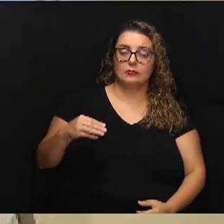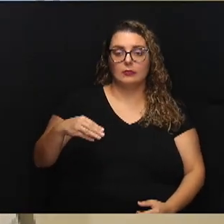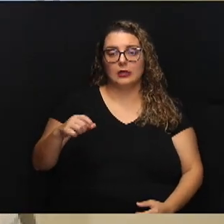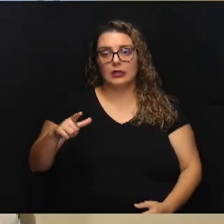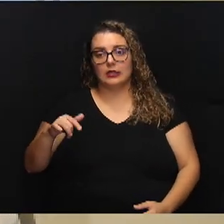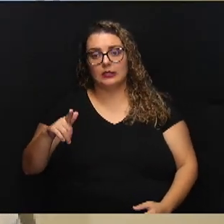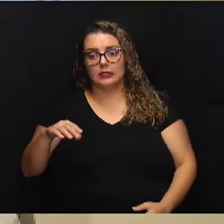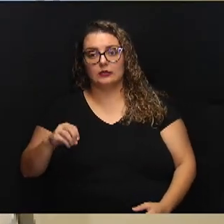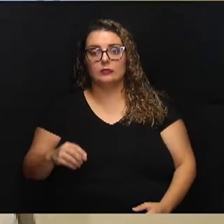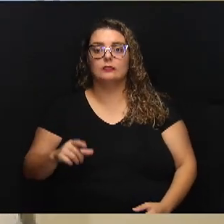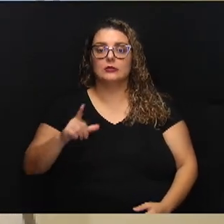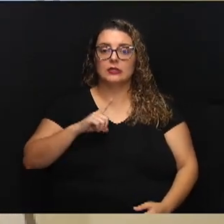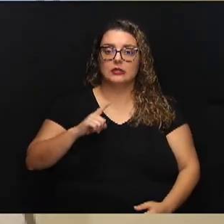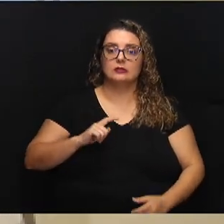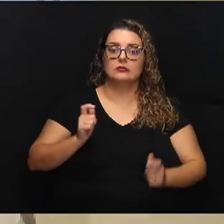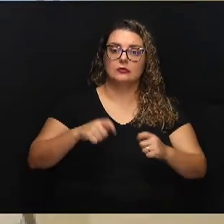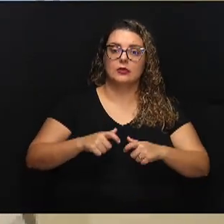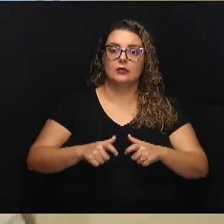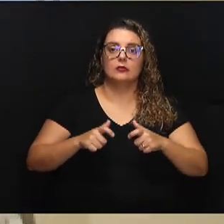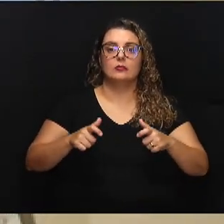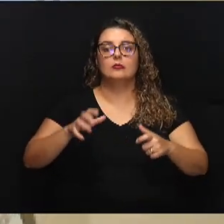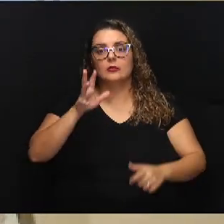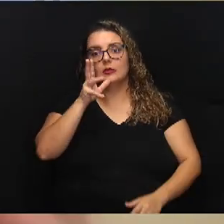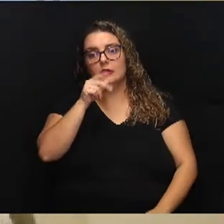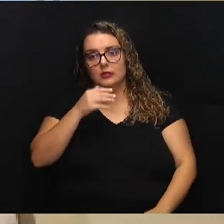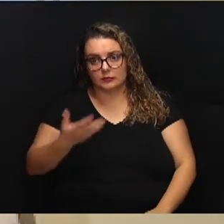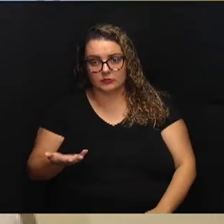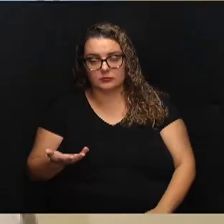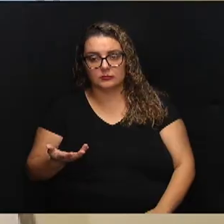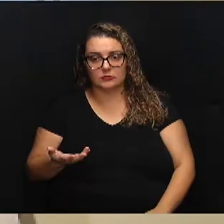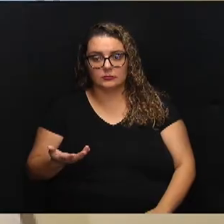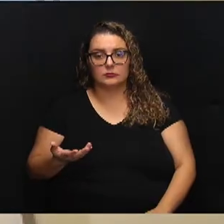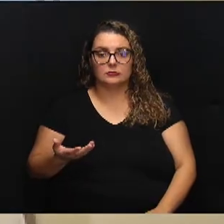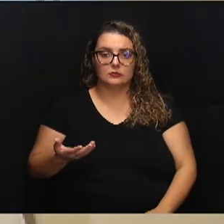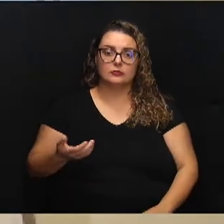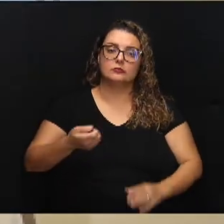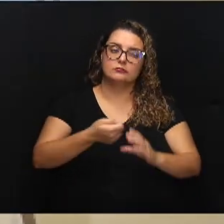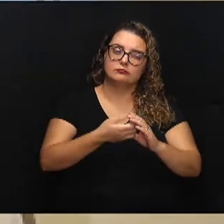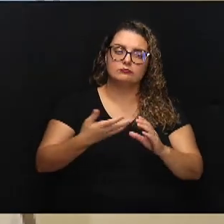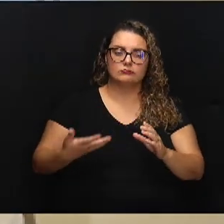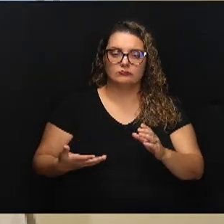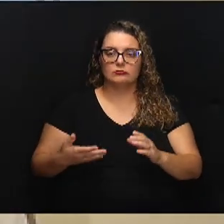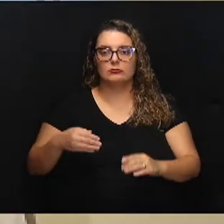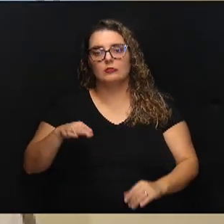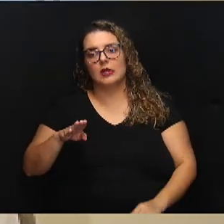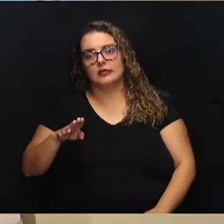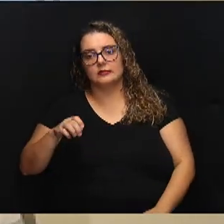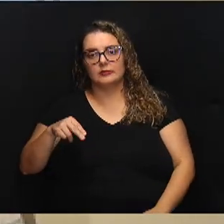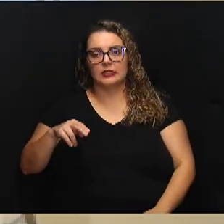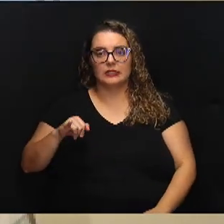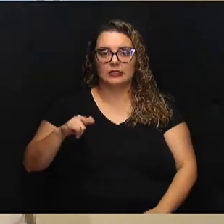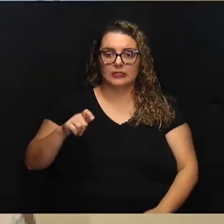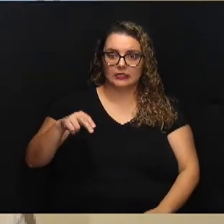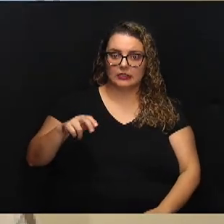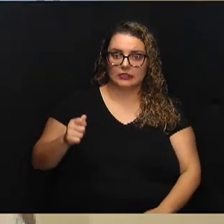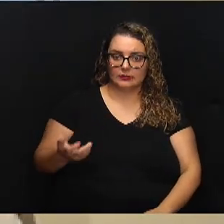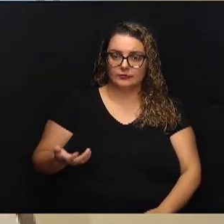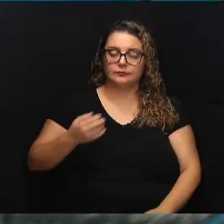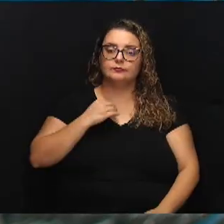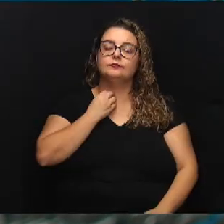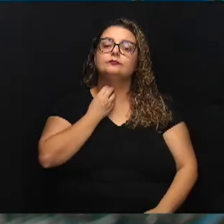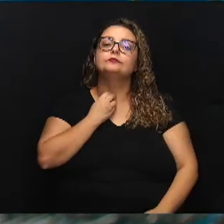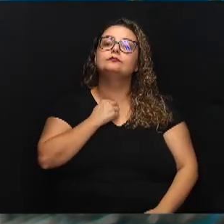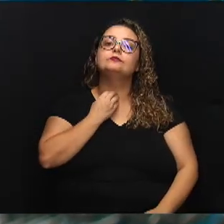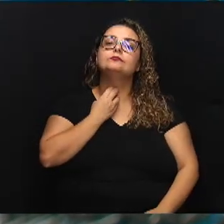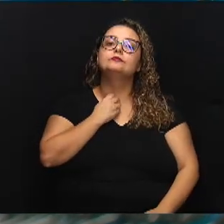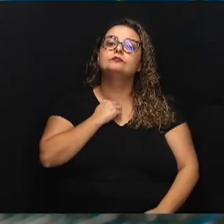um potencial de evolução também mais lento e uma característica aí mais benigna, tanto que a gente